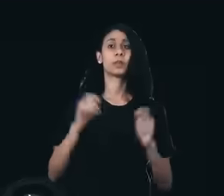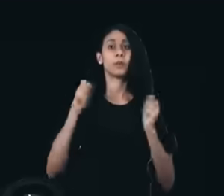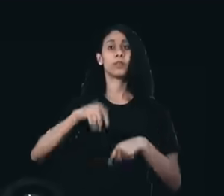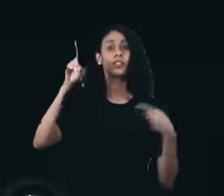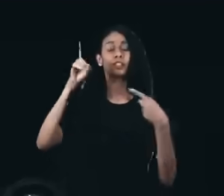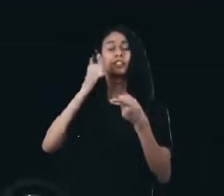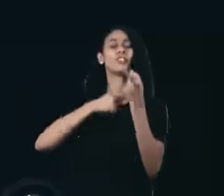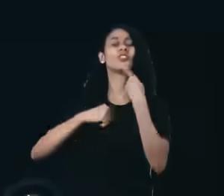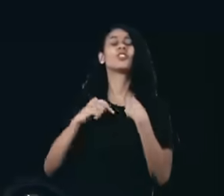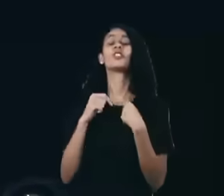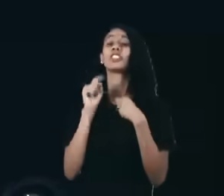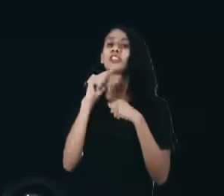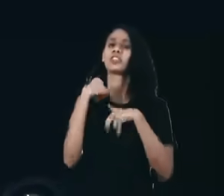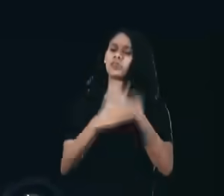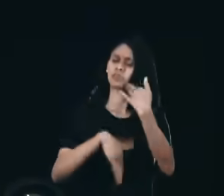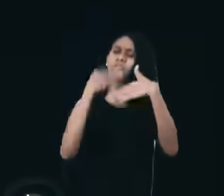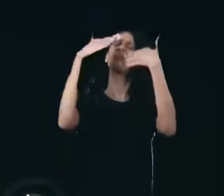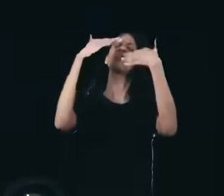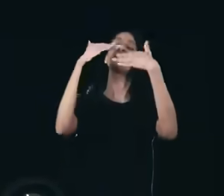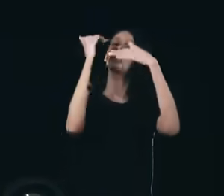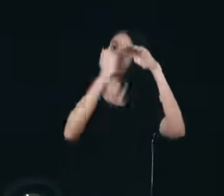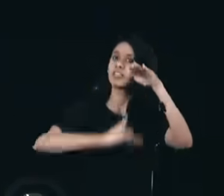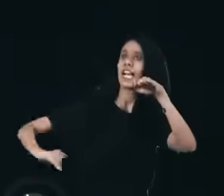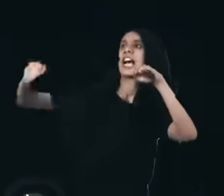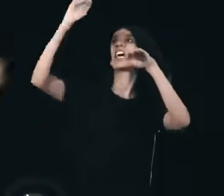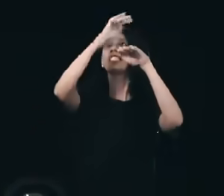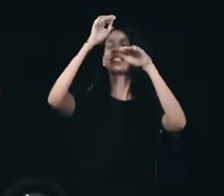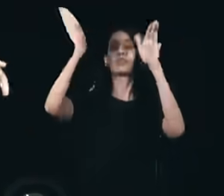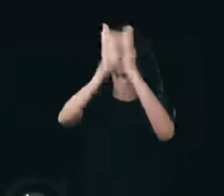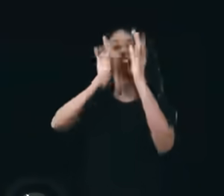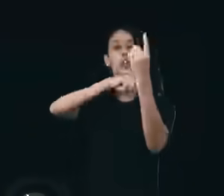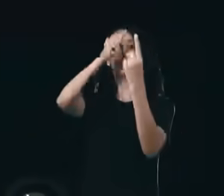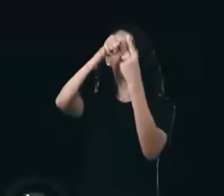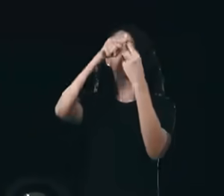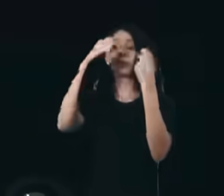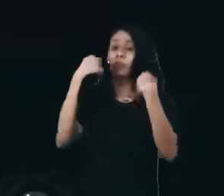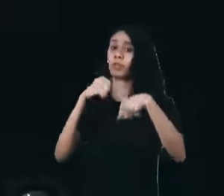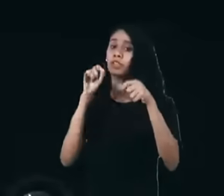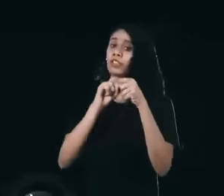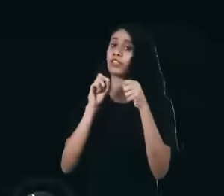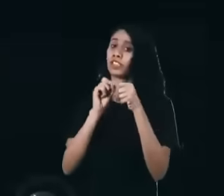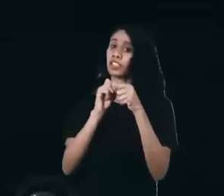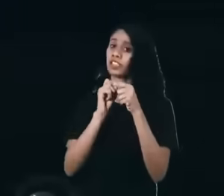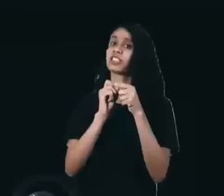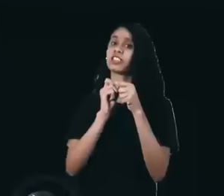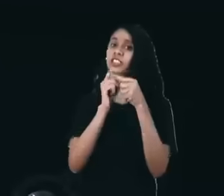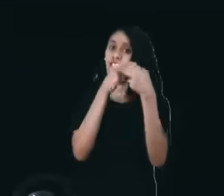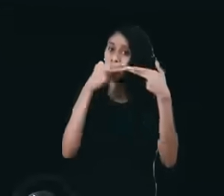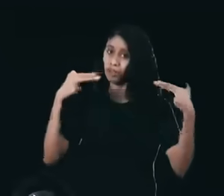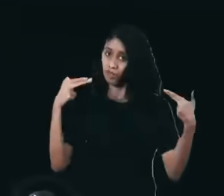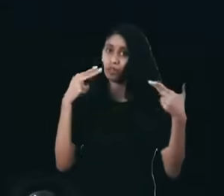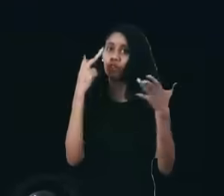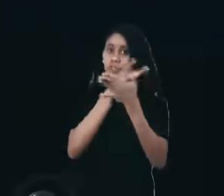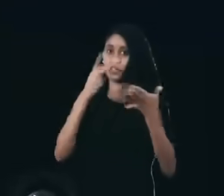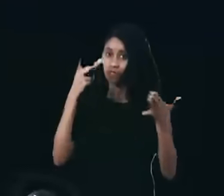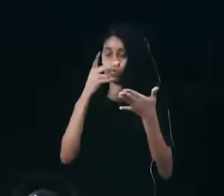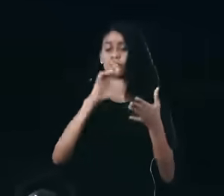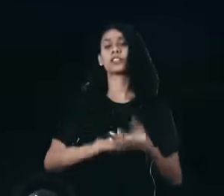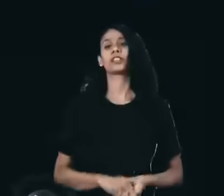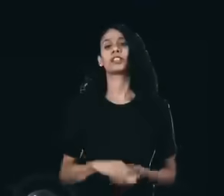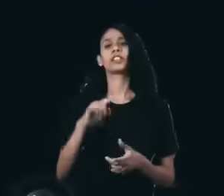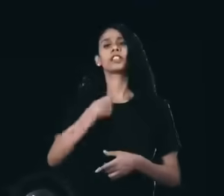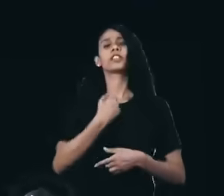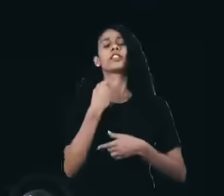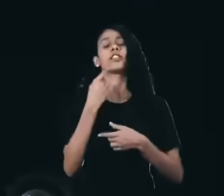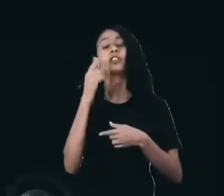desejo ardente de você crescer, de você ser grande, de você cumprir o seu propósito, mas você vai precisar dar uma resposta a essa oração. E a gente